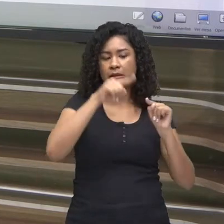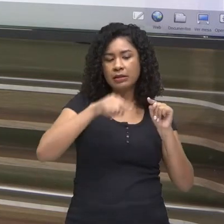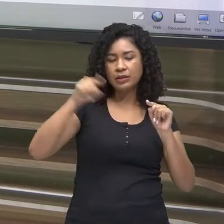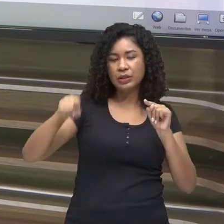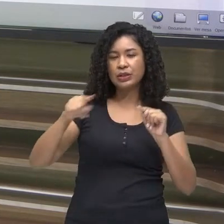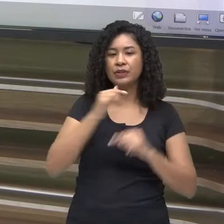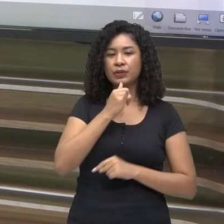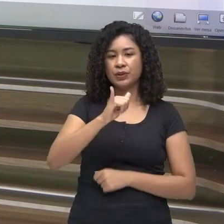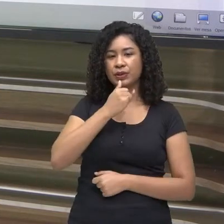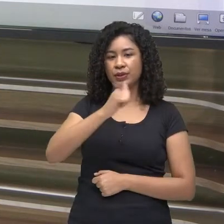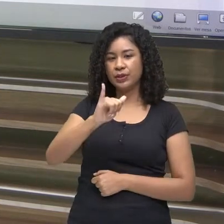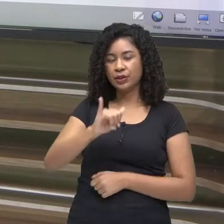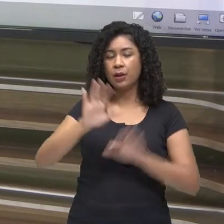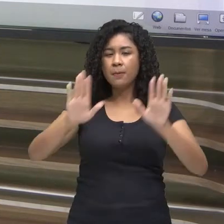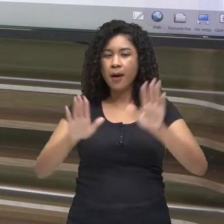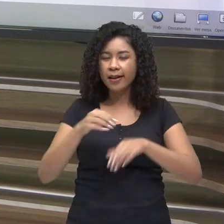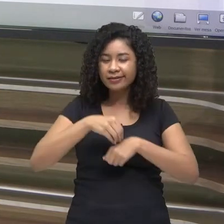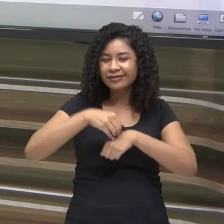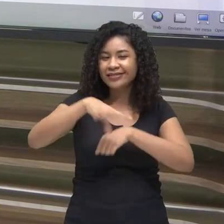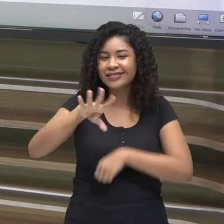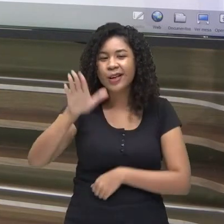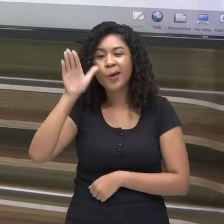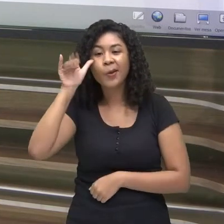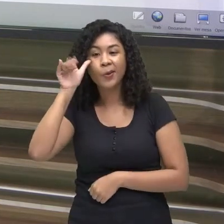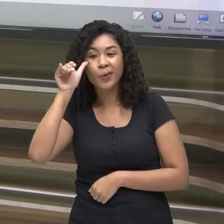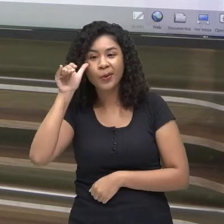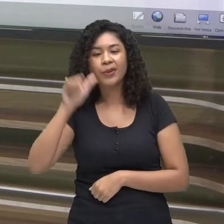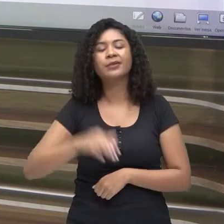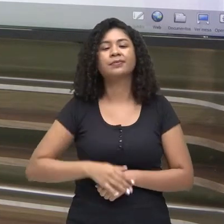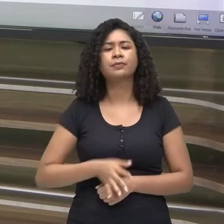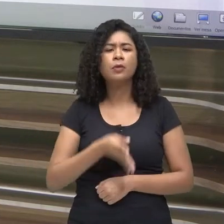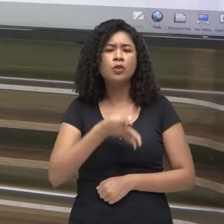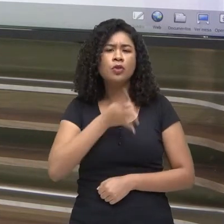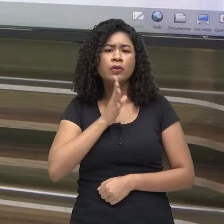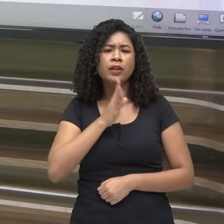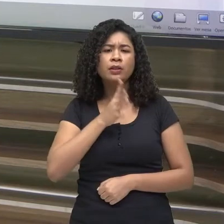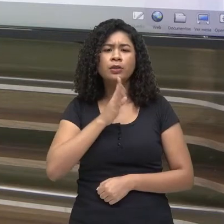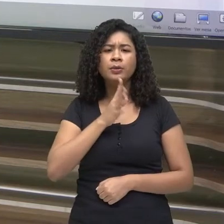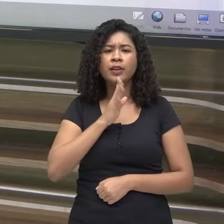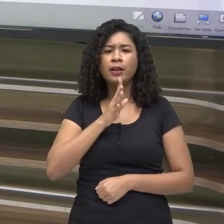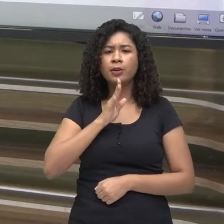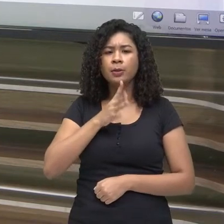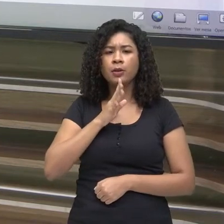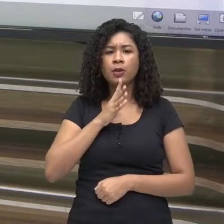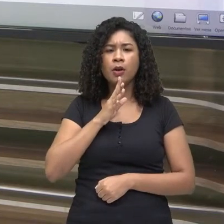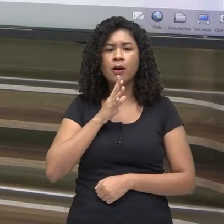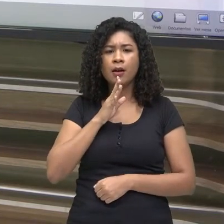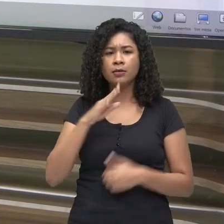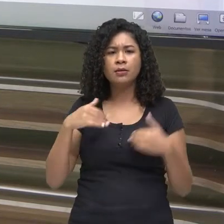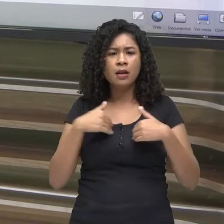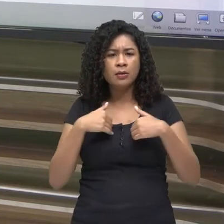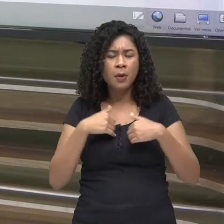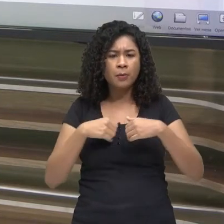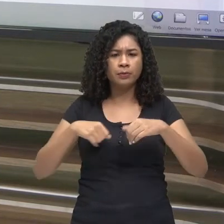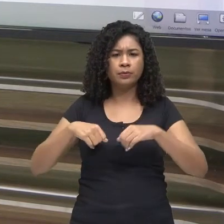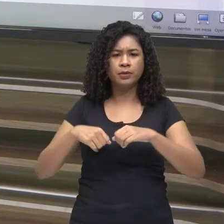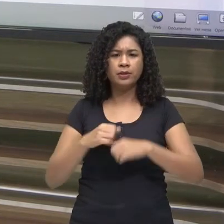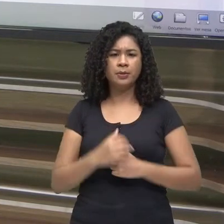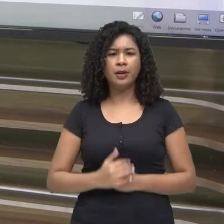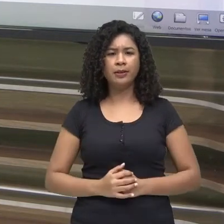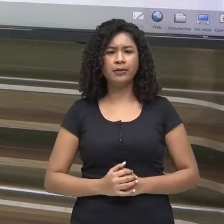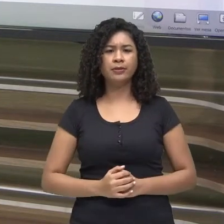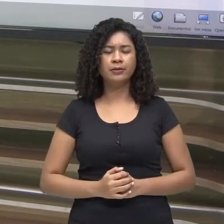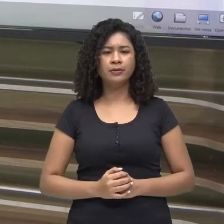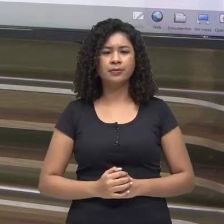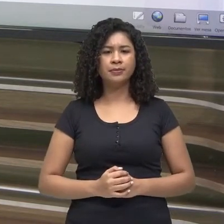uma curiosidade para vocês. O vagalume, todo mundo já viu um vagalume, né? O vagalume, ele emite luz e